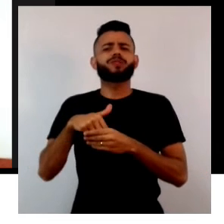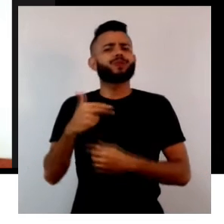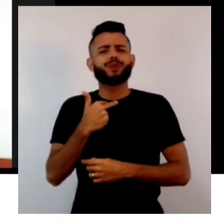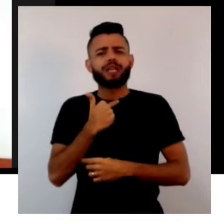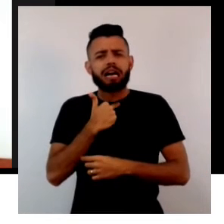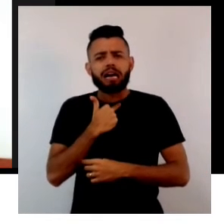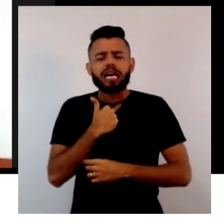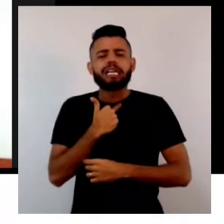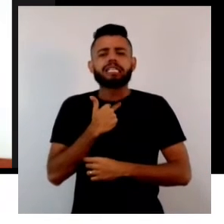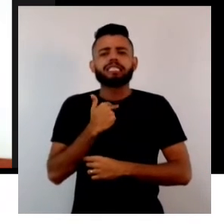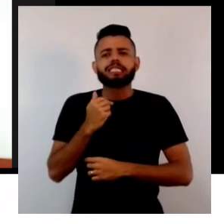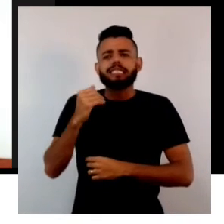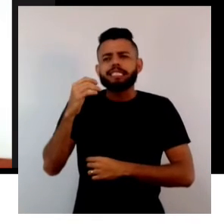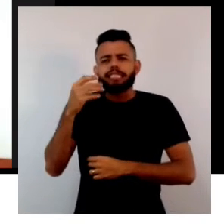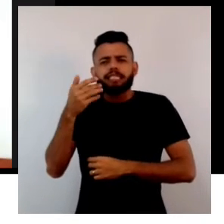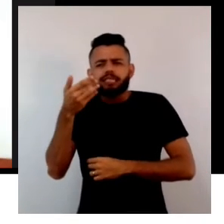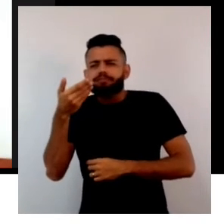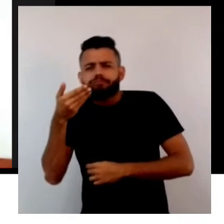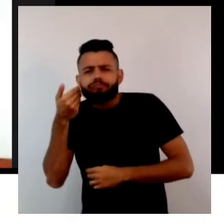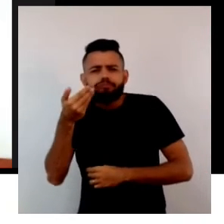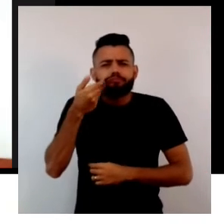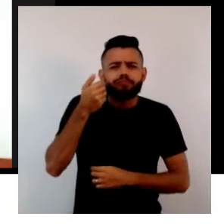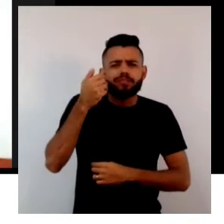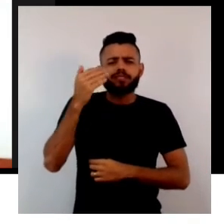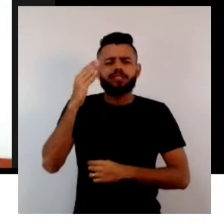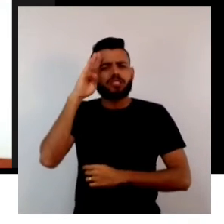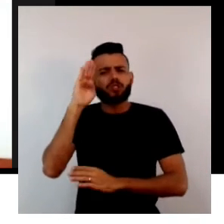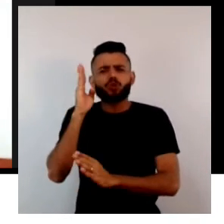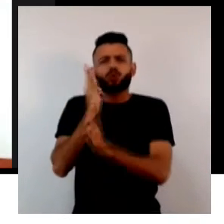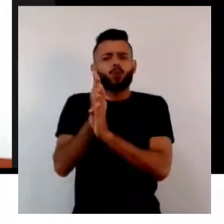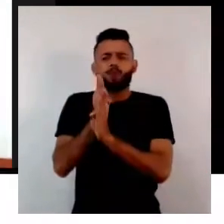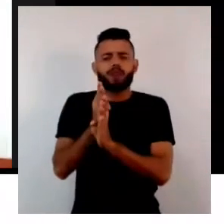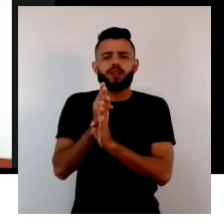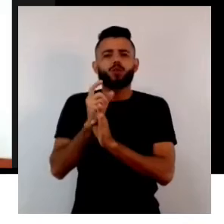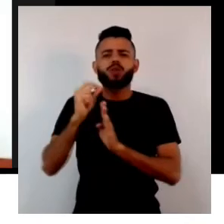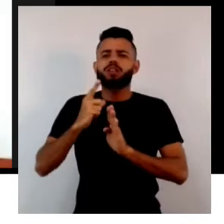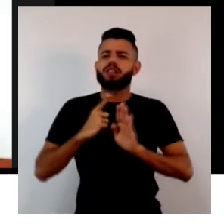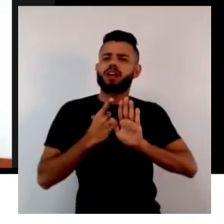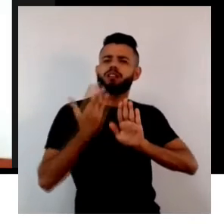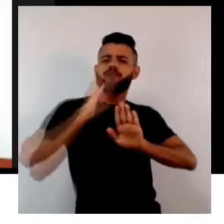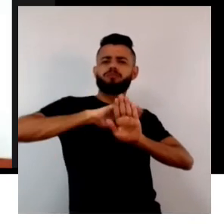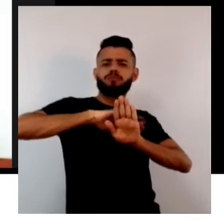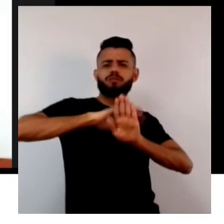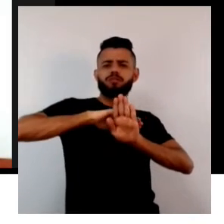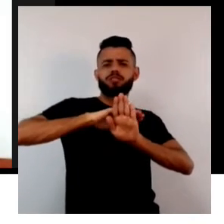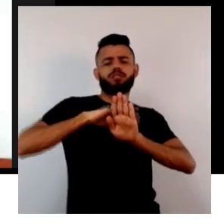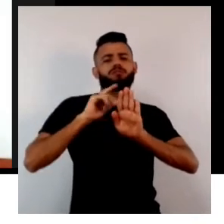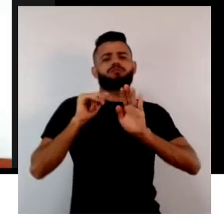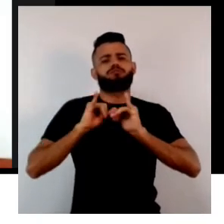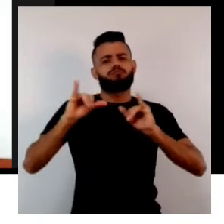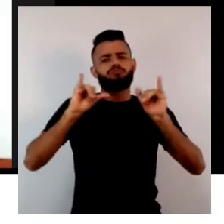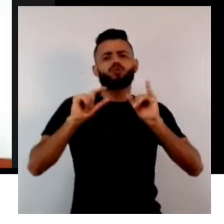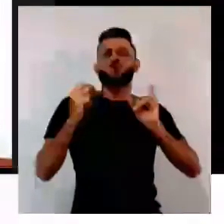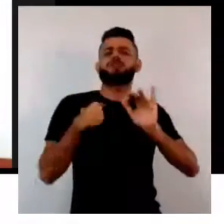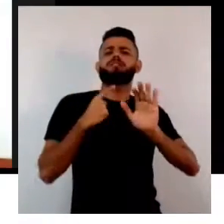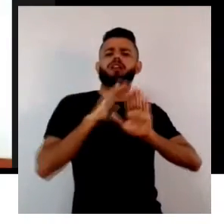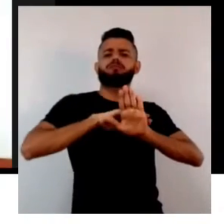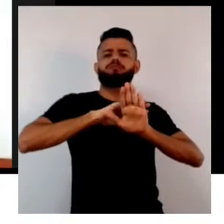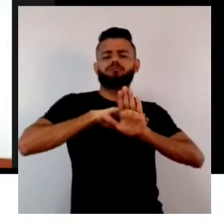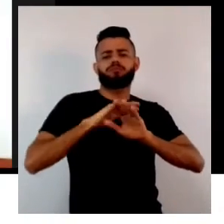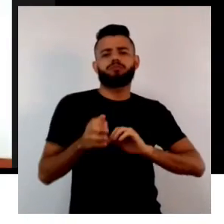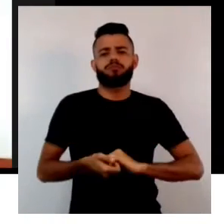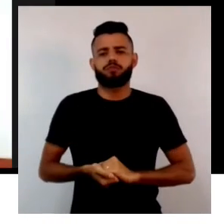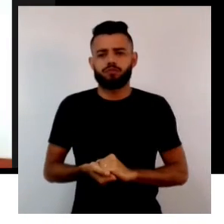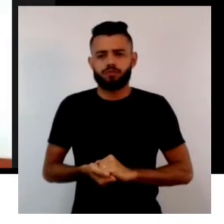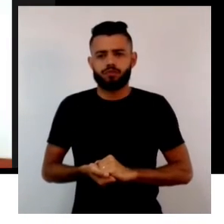o que é que existe por trás daquilo que está sendo noticiado. Por favor, agora